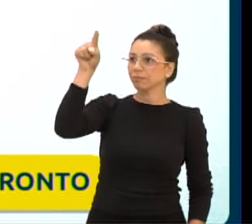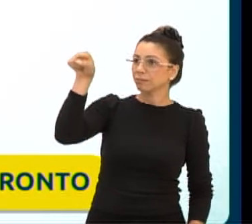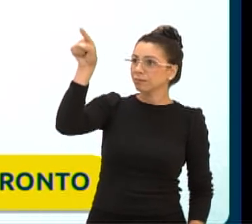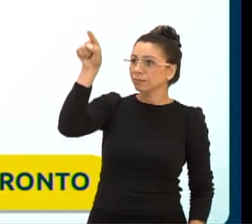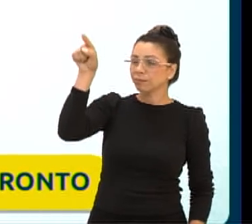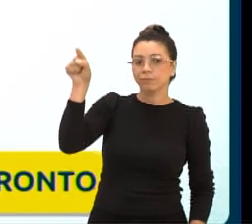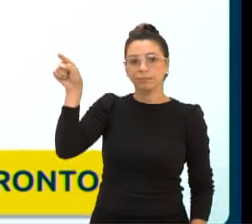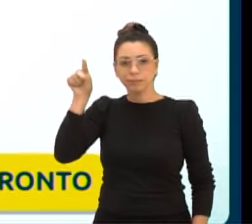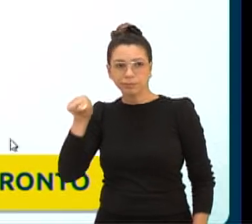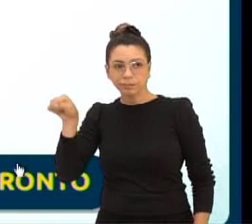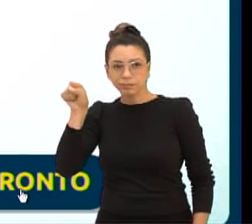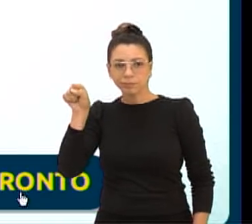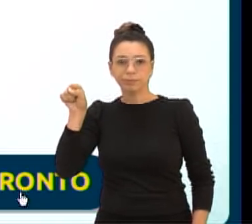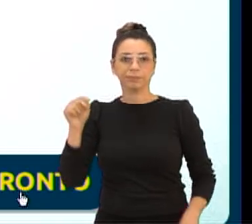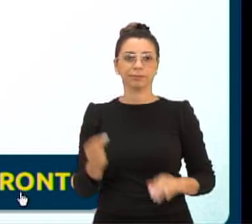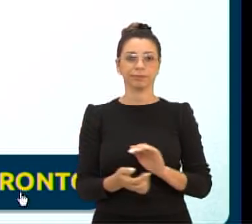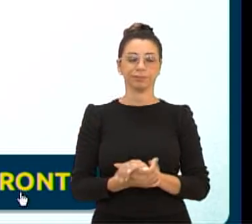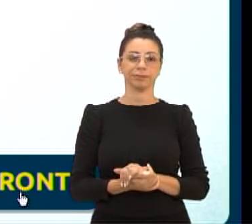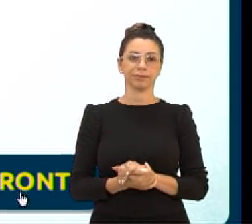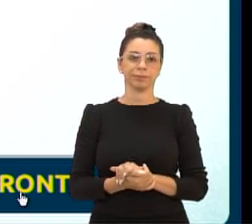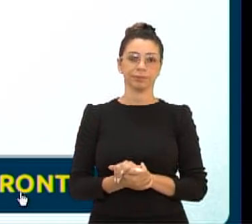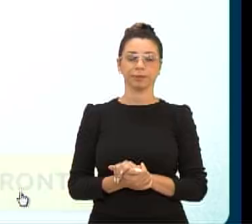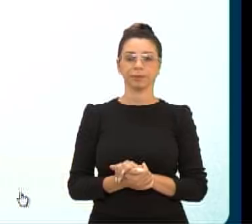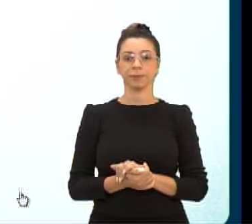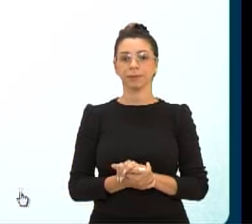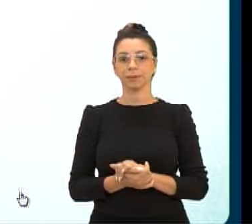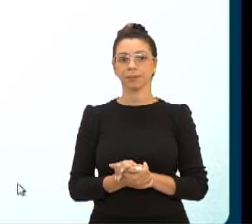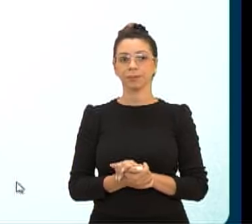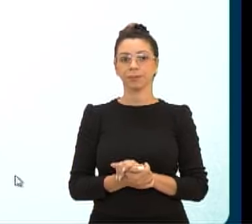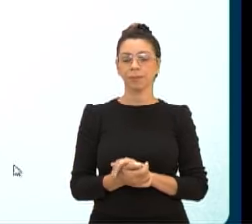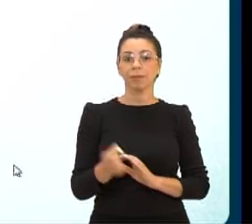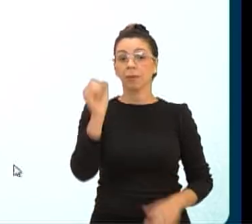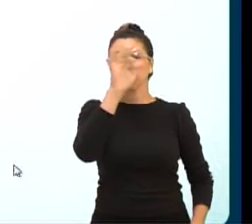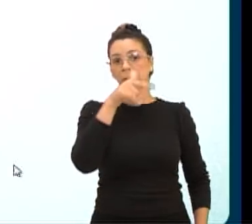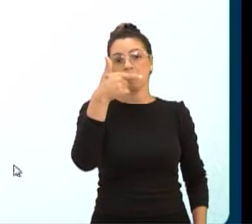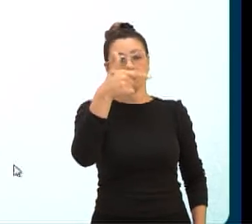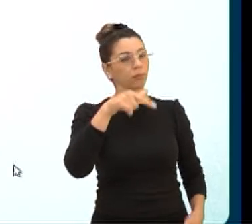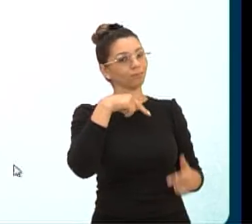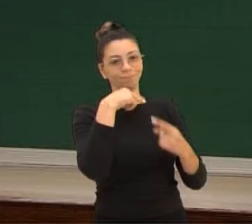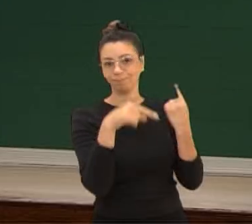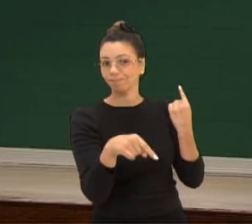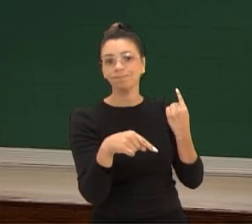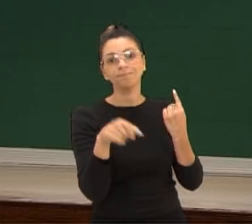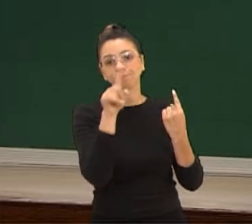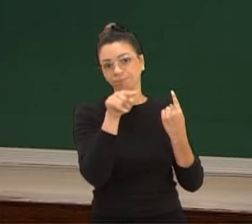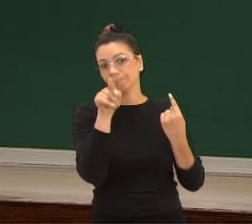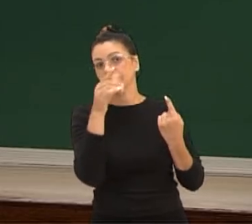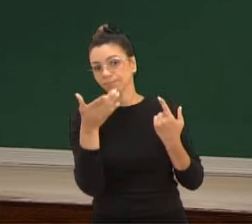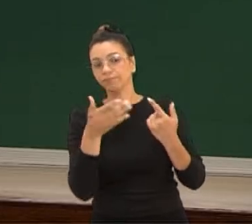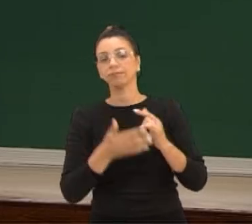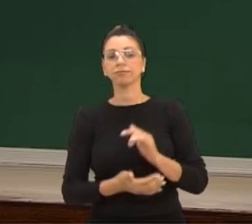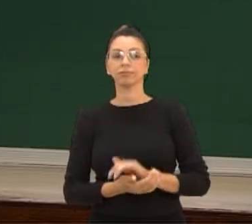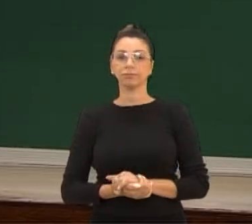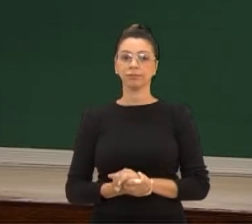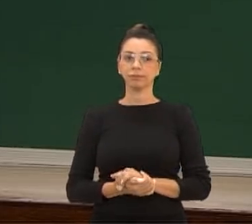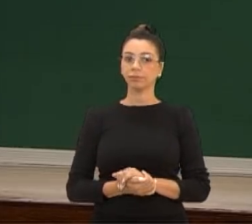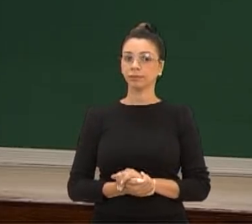e mais um círculo, tá? Os demais não se caracteriza como círculo, ok?